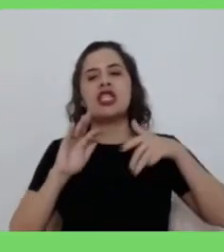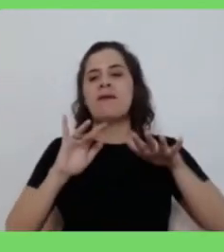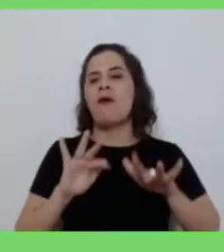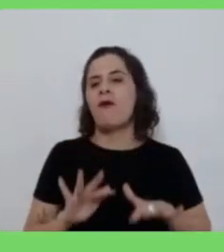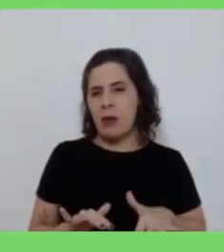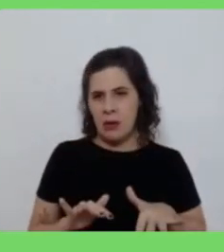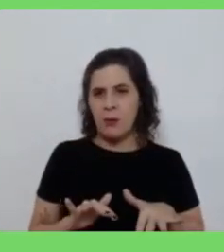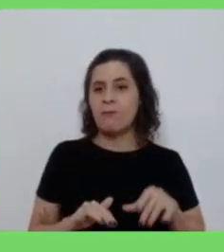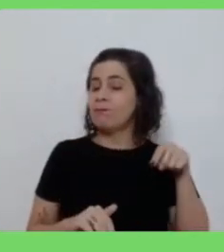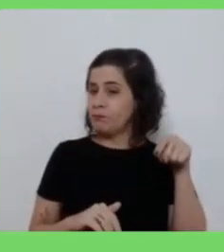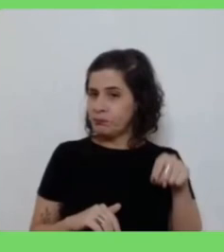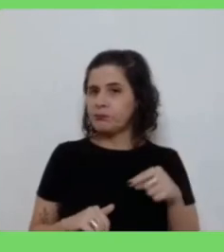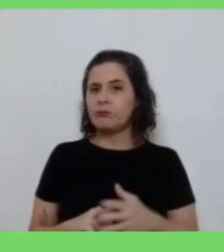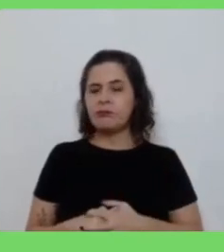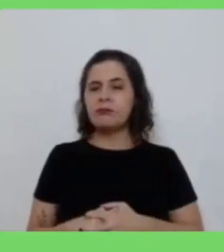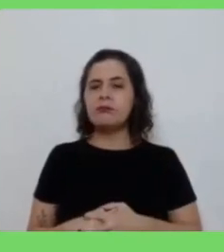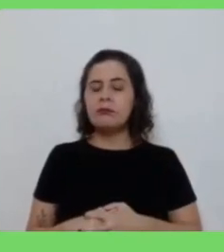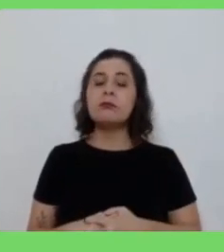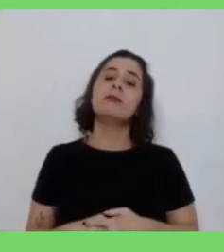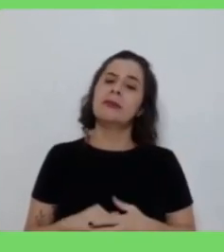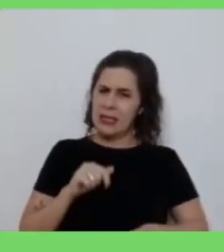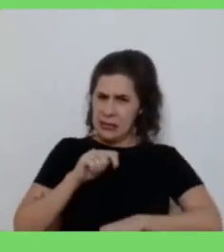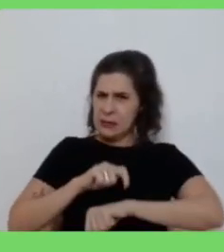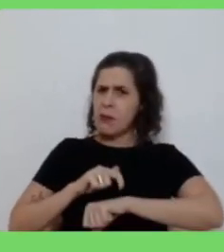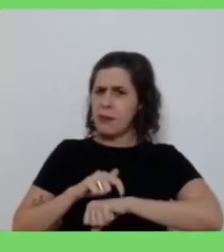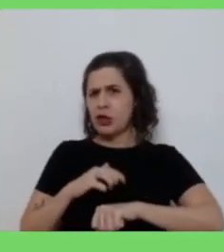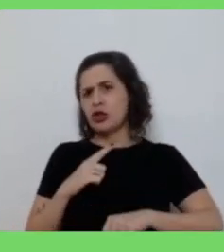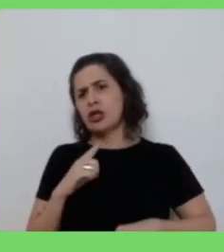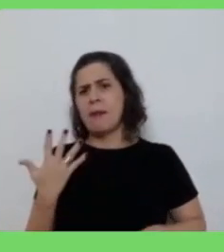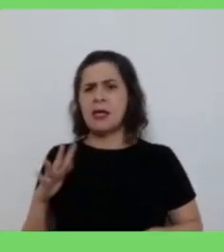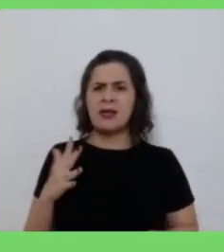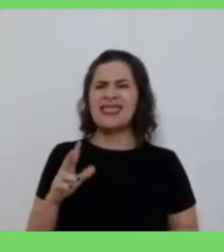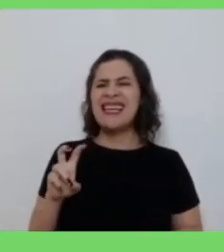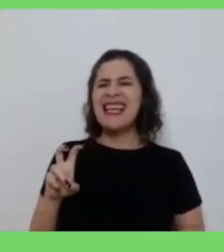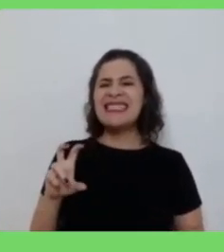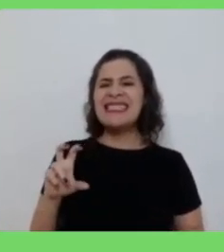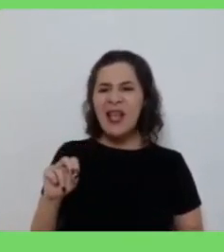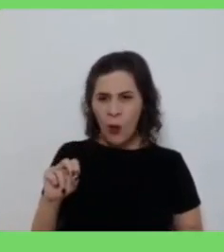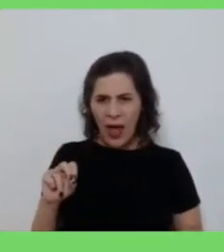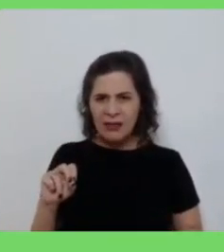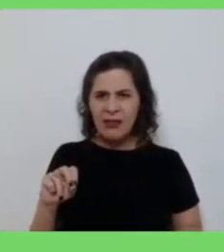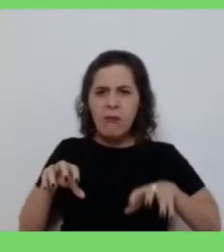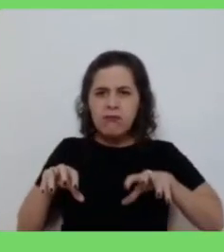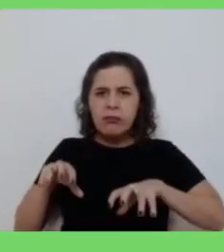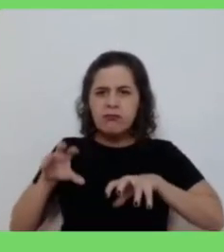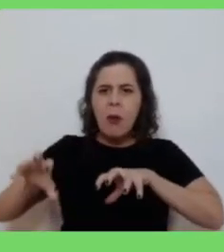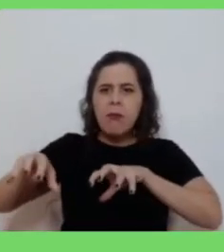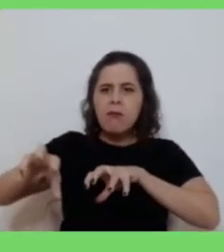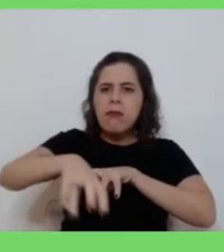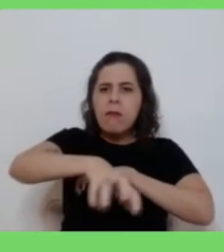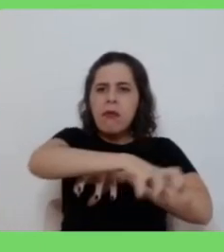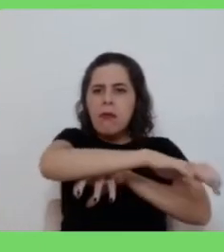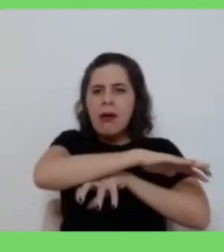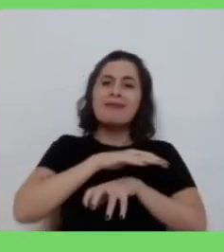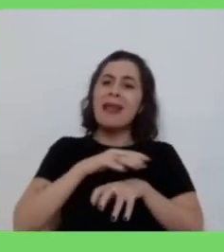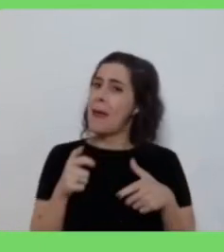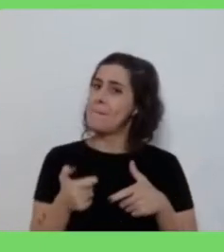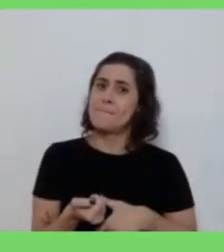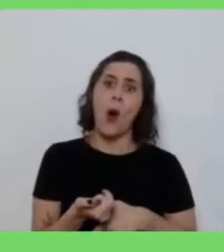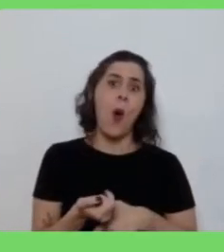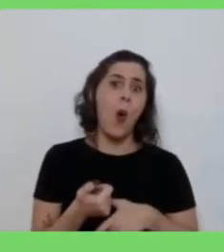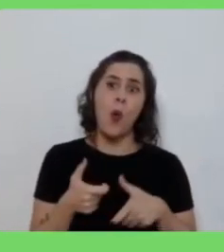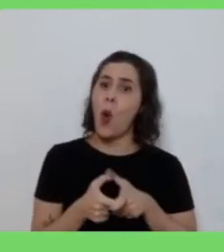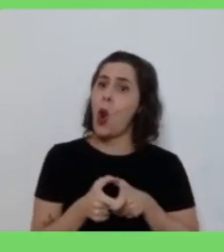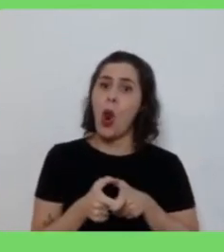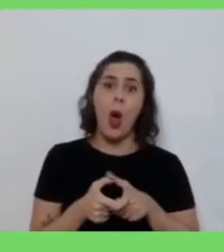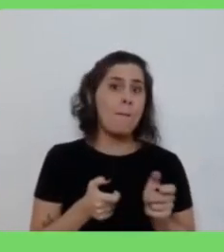momento a gente tinha mais ou menos uns uns 50 estúdios aqui no Brasil então uma indústria bem enxuta bem pequena